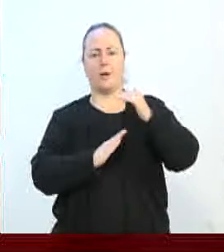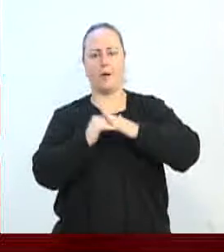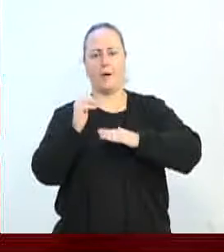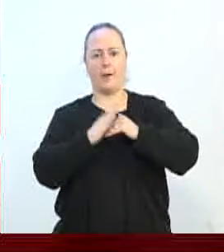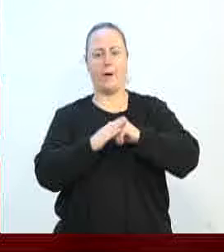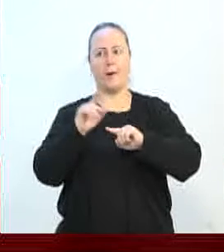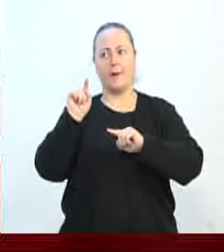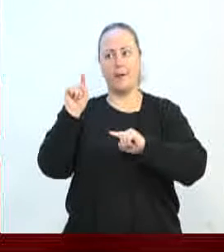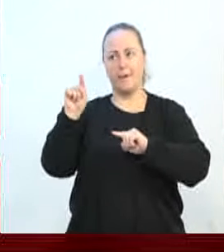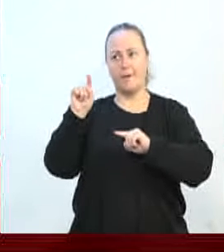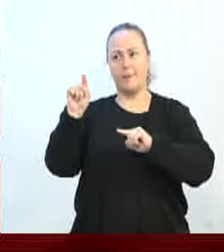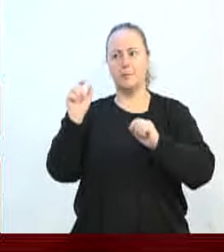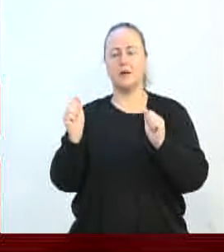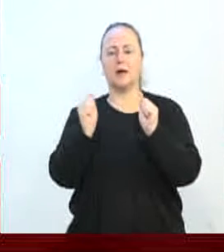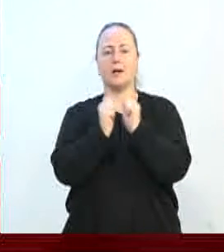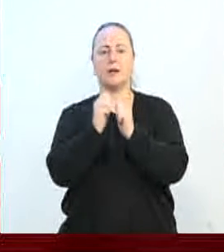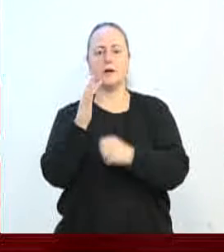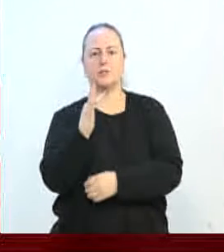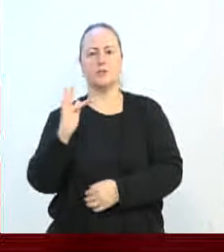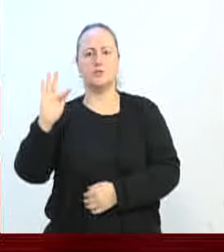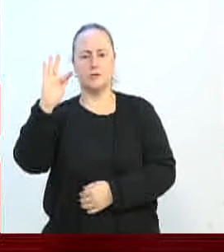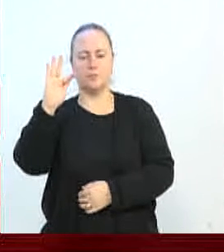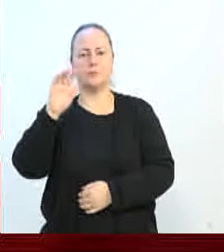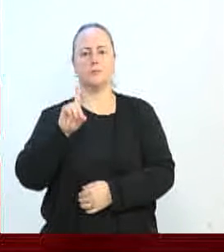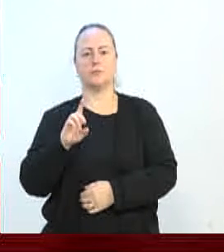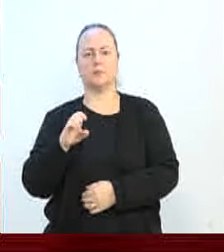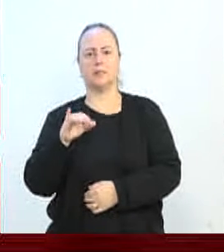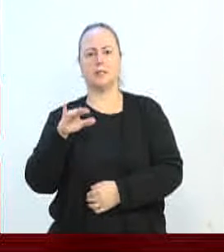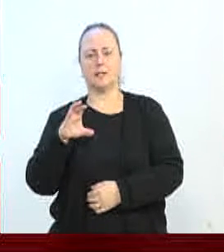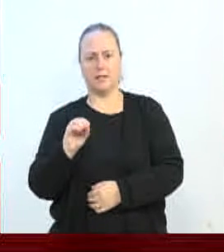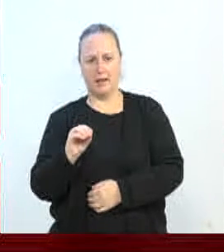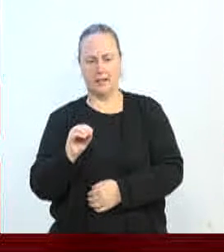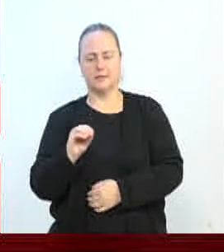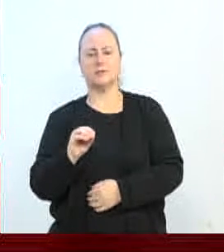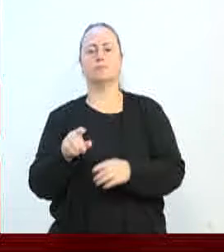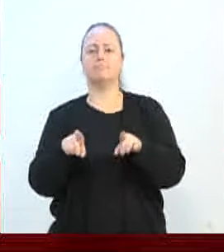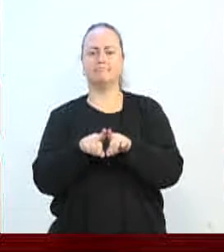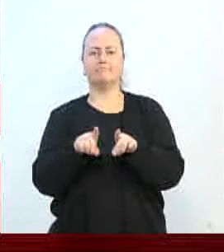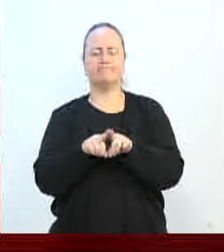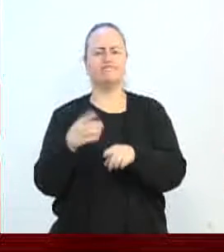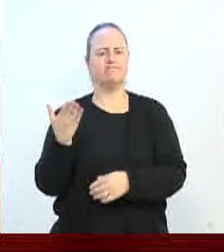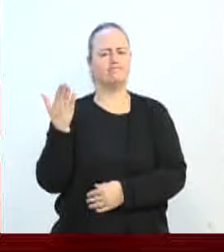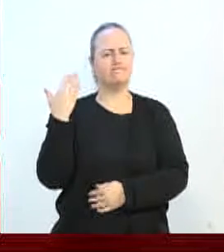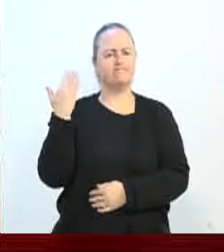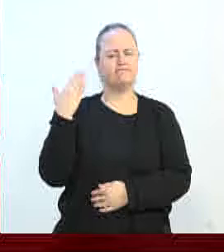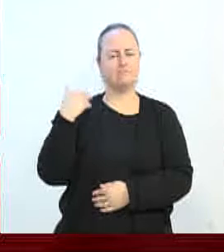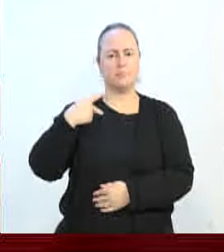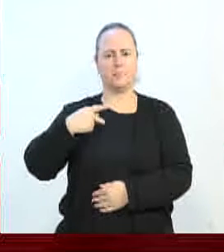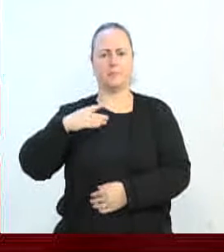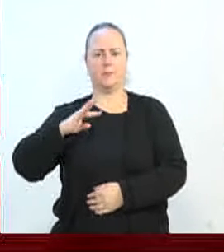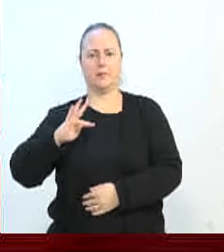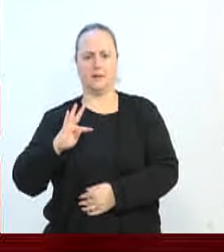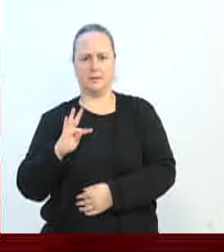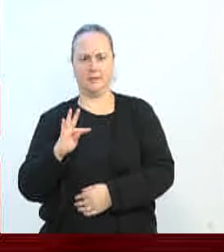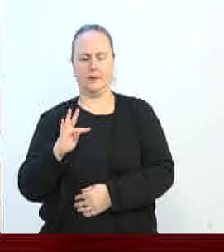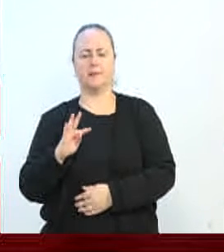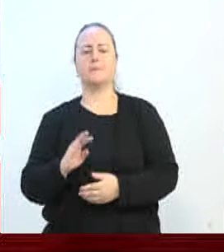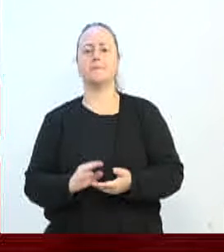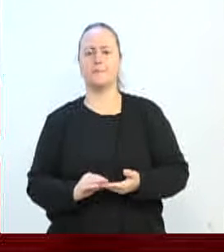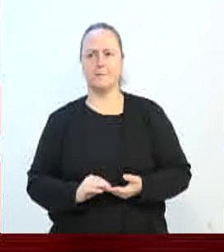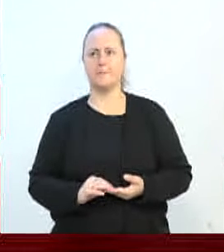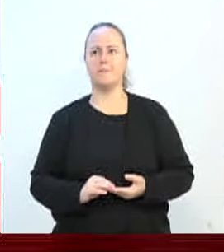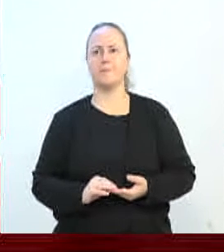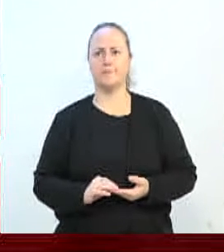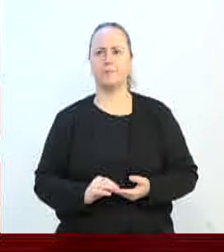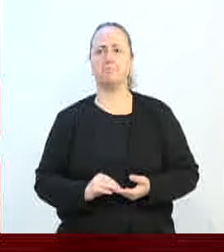ao governo federal junto ao nosso ex deputado federal Décio Lima ainda na época do Governo PT tem aí várias obras acontecendo ainda Vejam Só